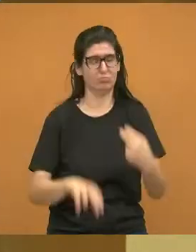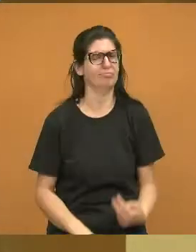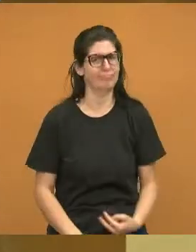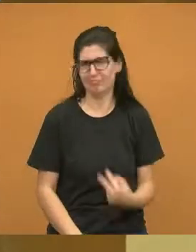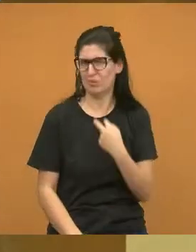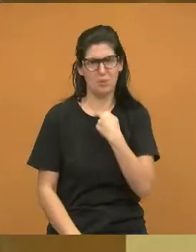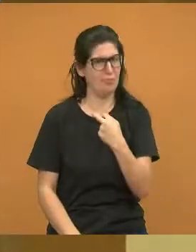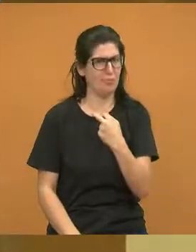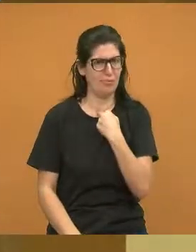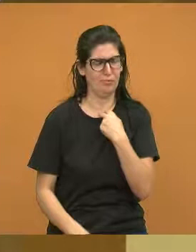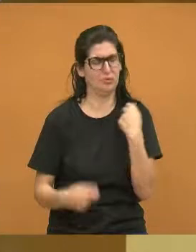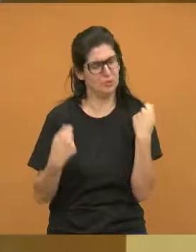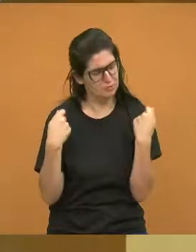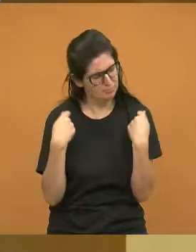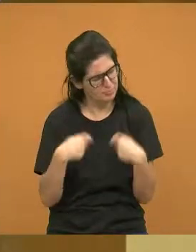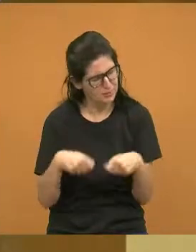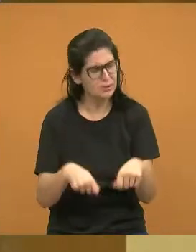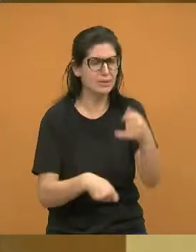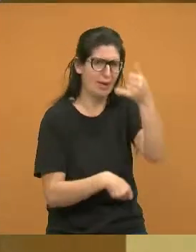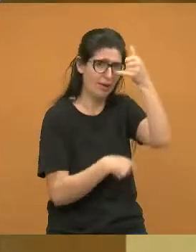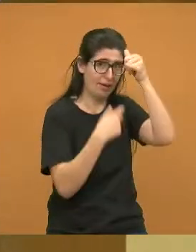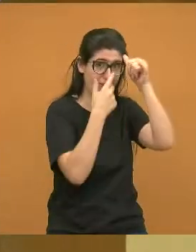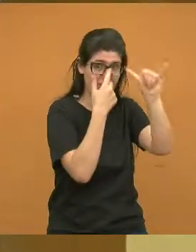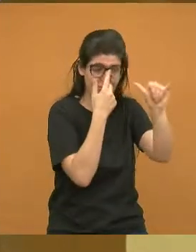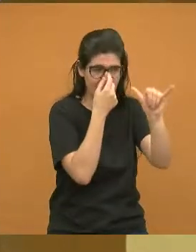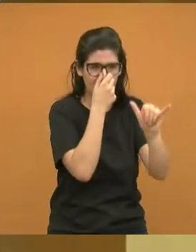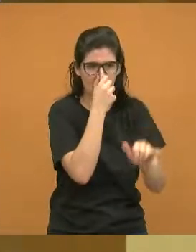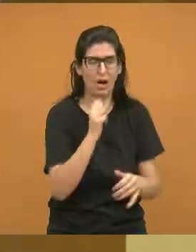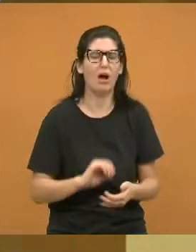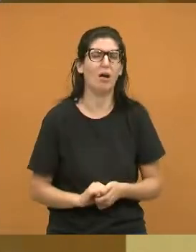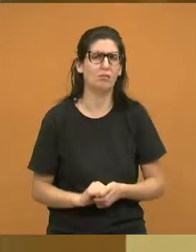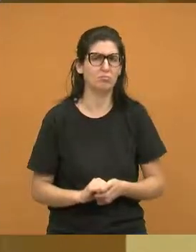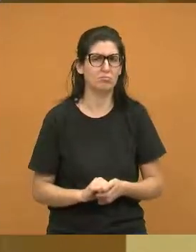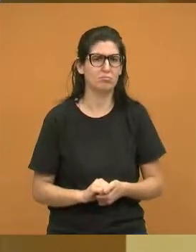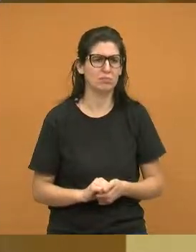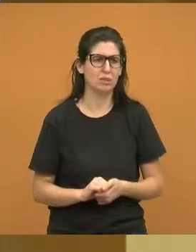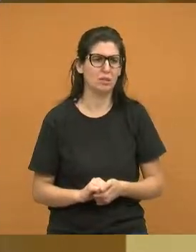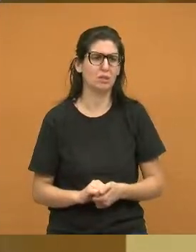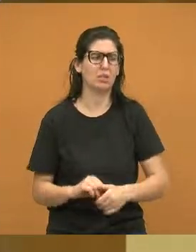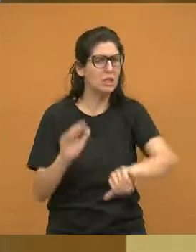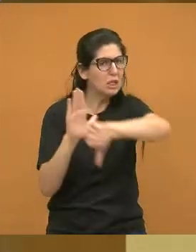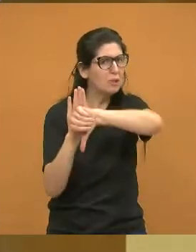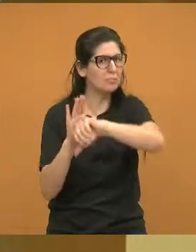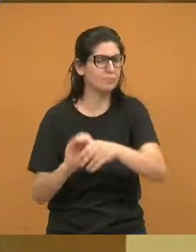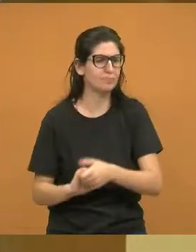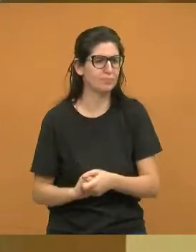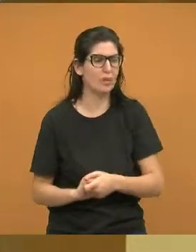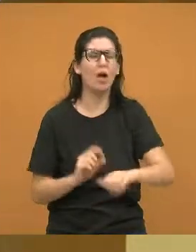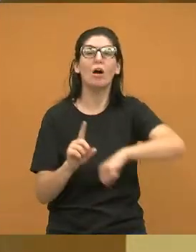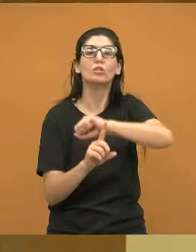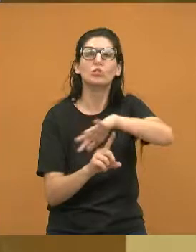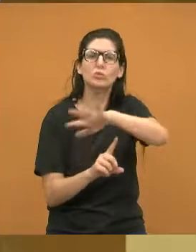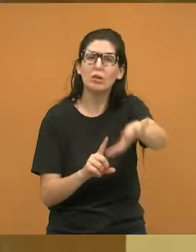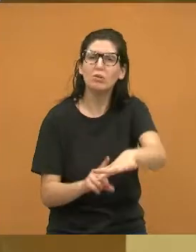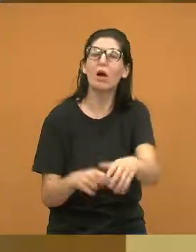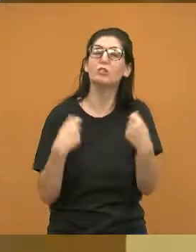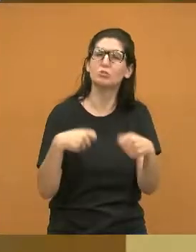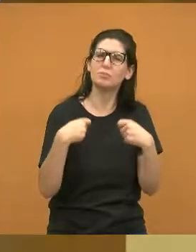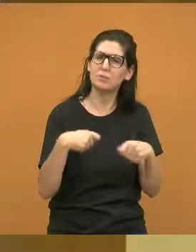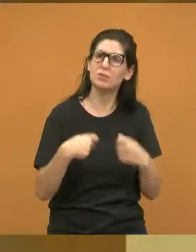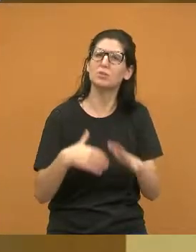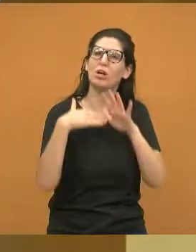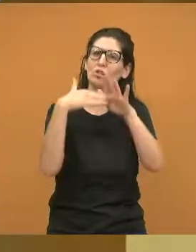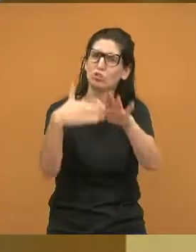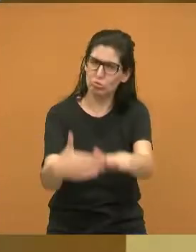natureza, tão deplorável, que a nossa sociedade pede urgentemente que a gente tenha mais meios